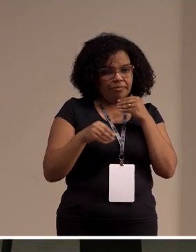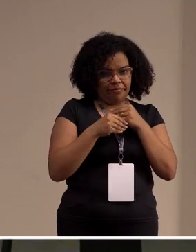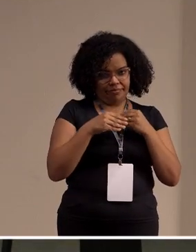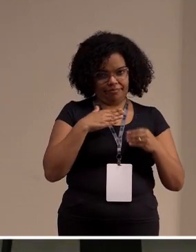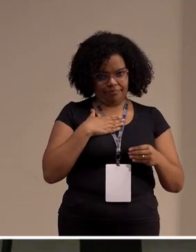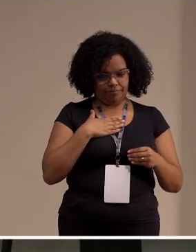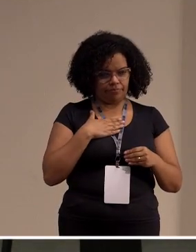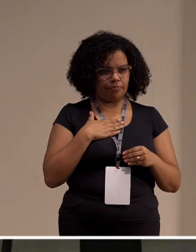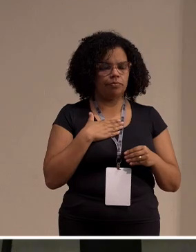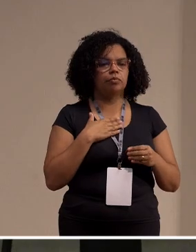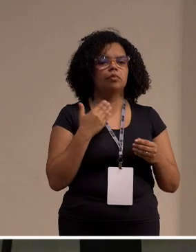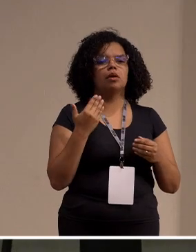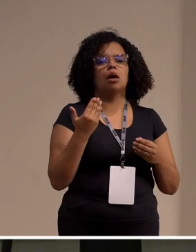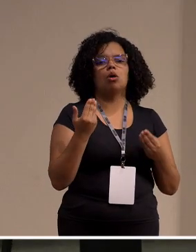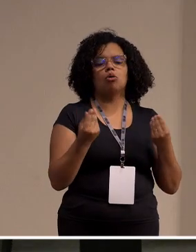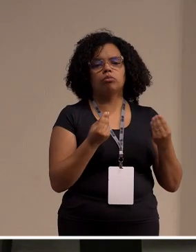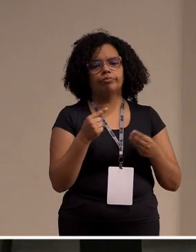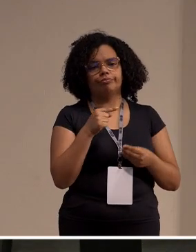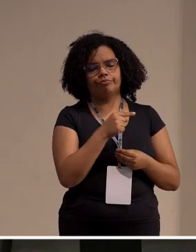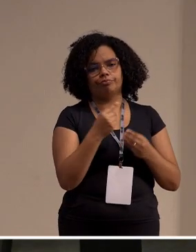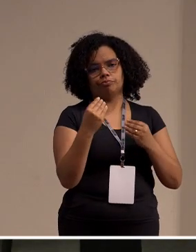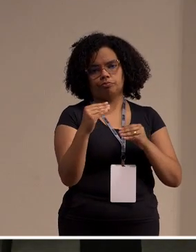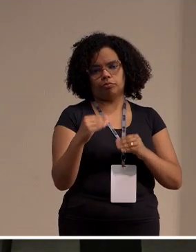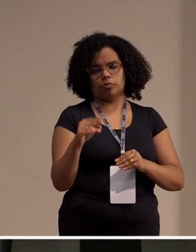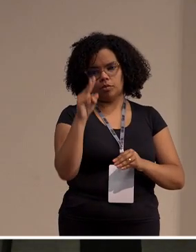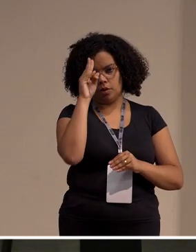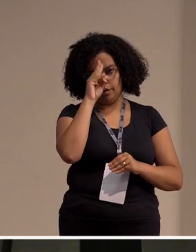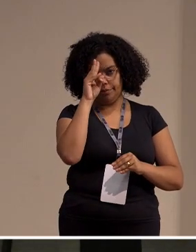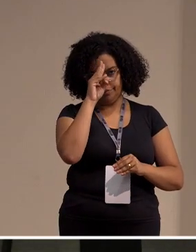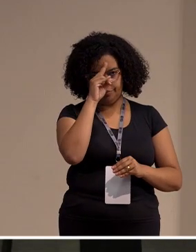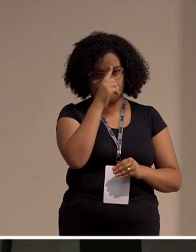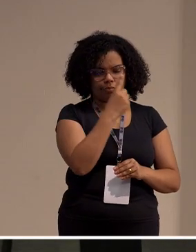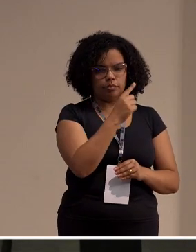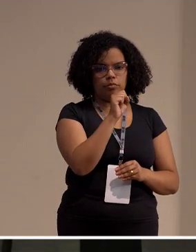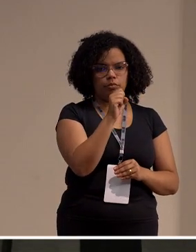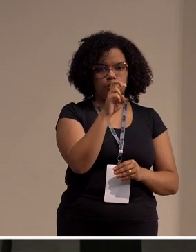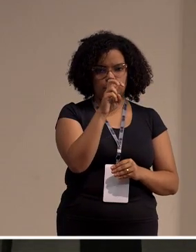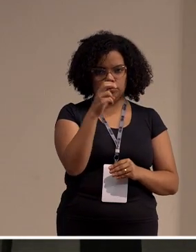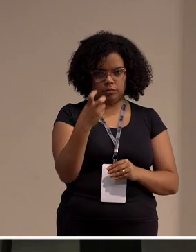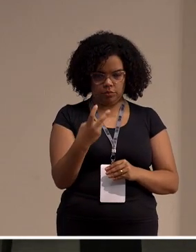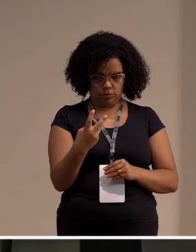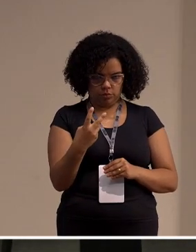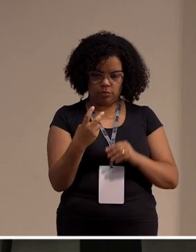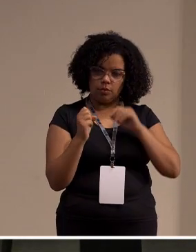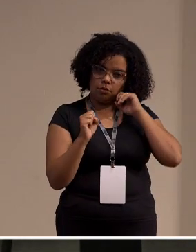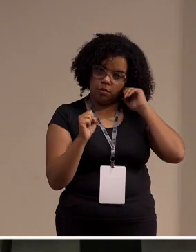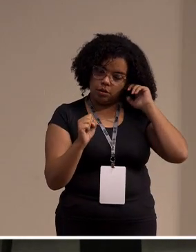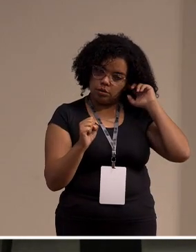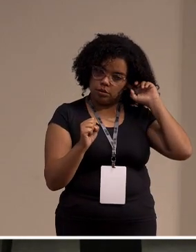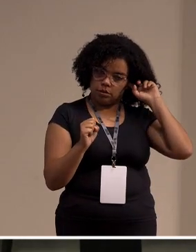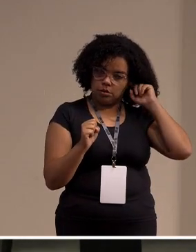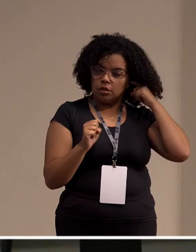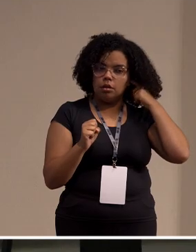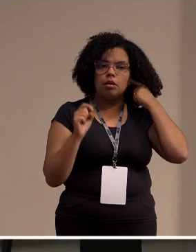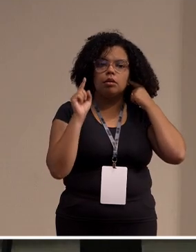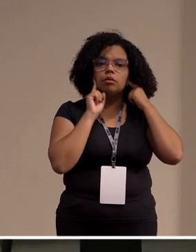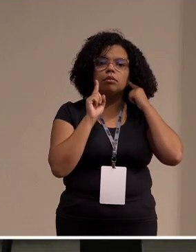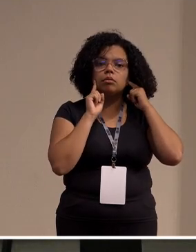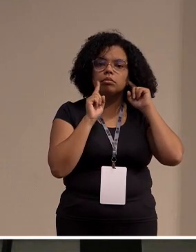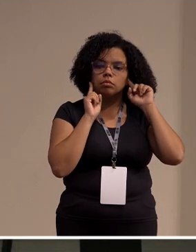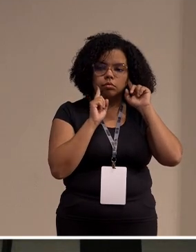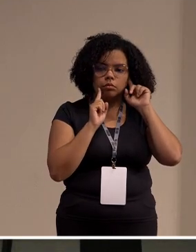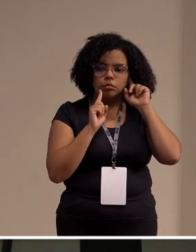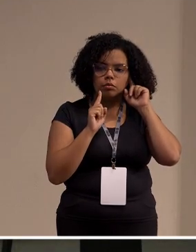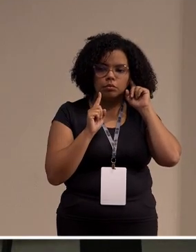Quanto do que você coloca na história que se passa em 1852 pode ser identificado na América